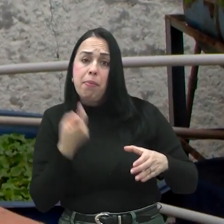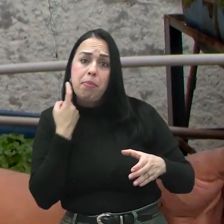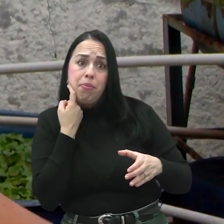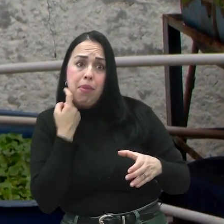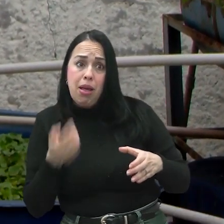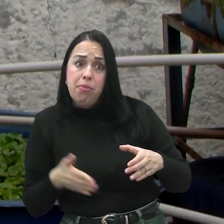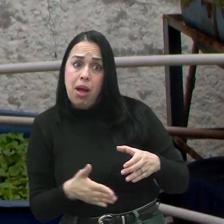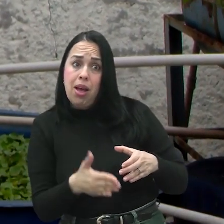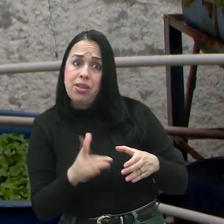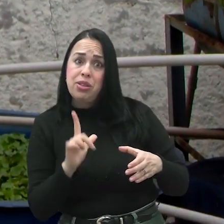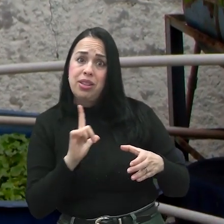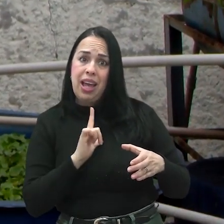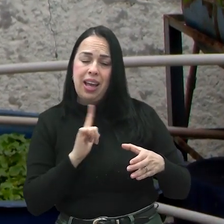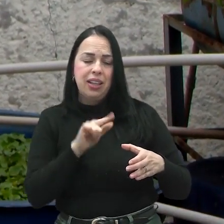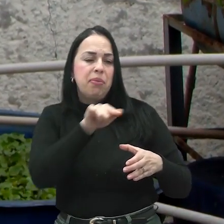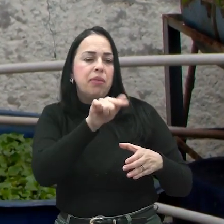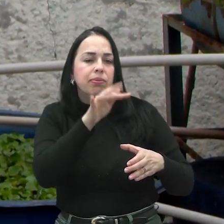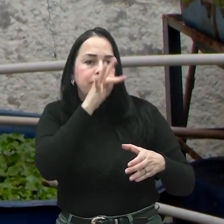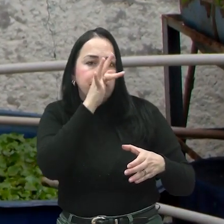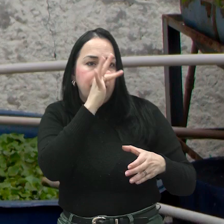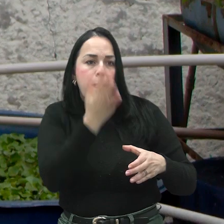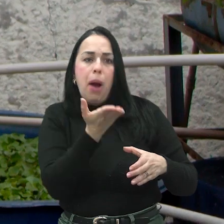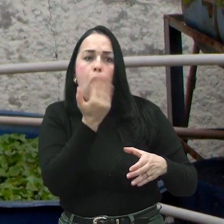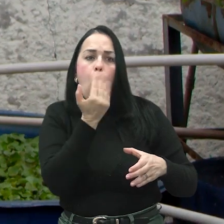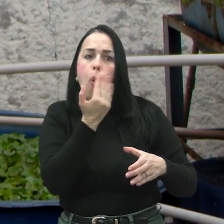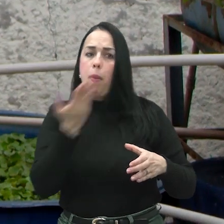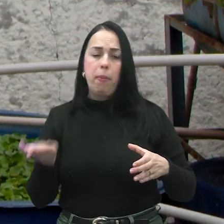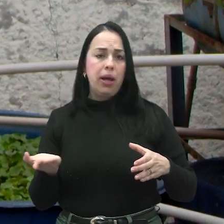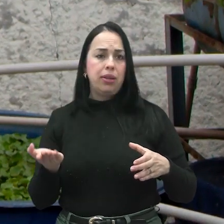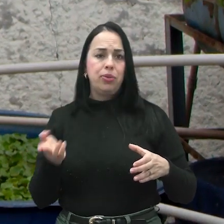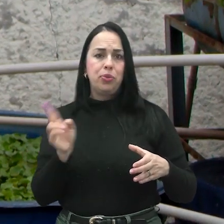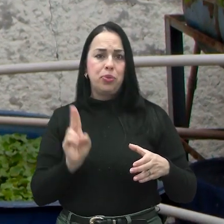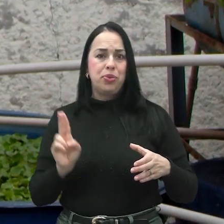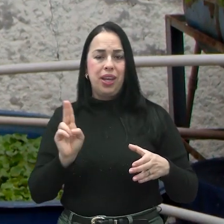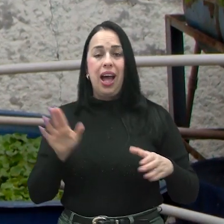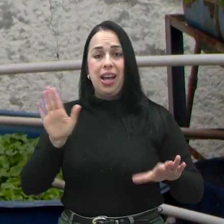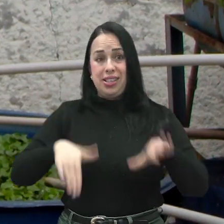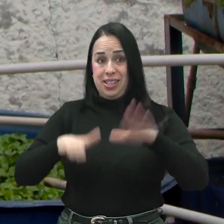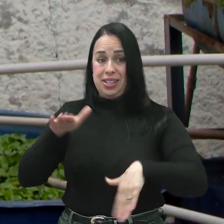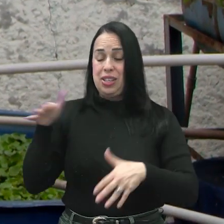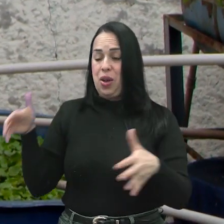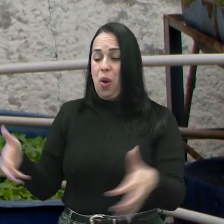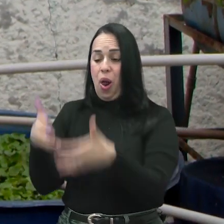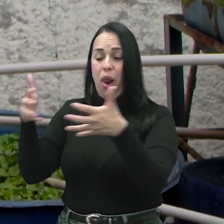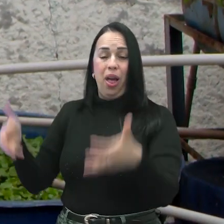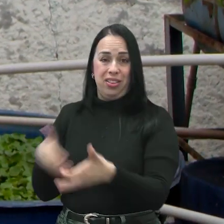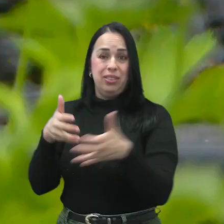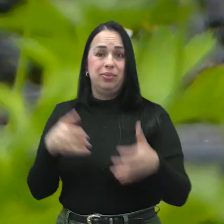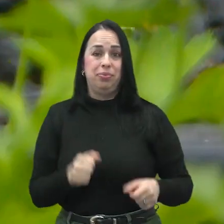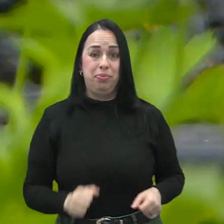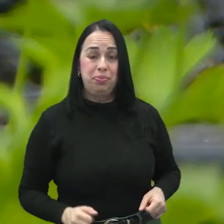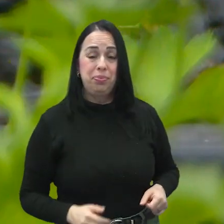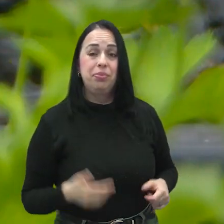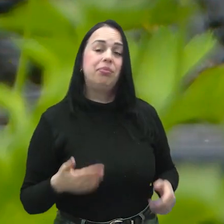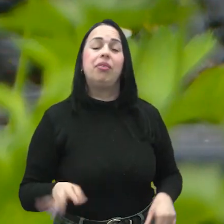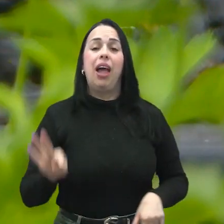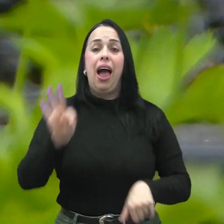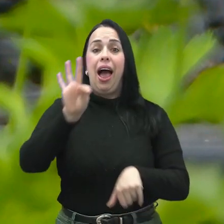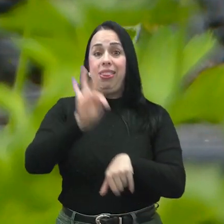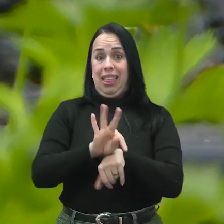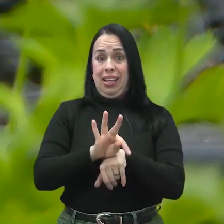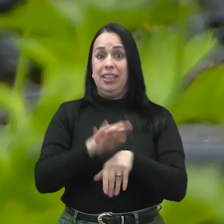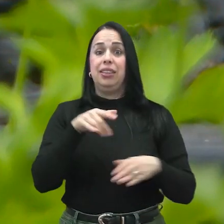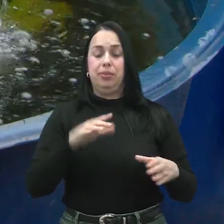nossas hortaliças aqui que a gente usa para tempero. Às vezes a gente faz um almoço aqui, a gente utiliza tudo daqui. A técnica